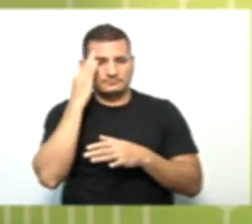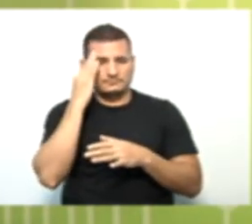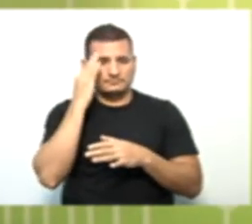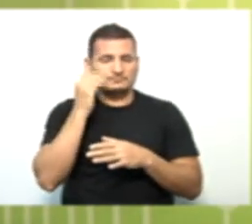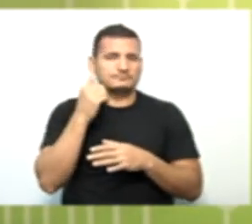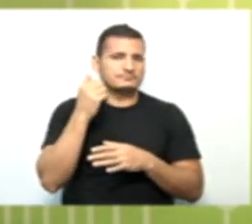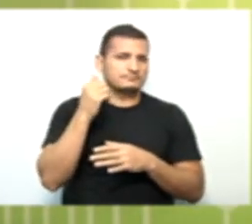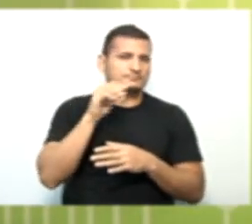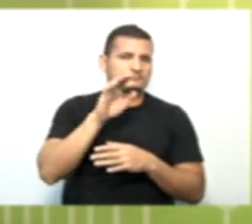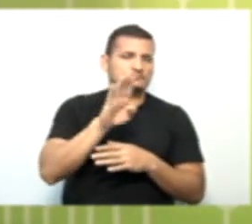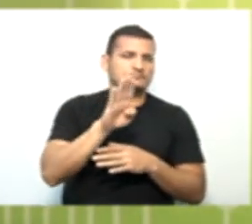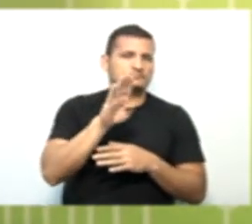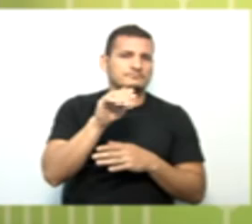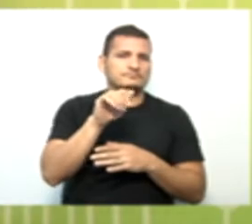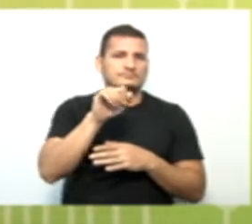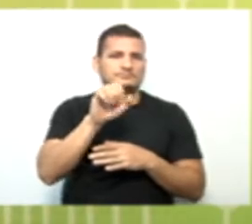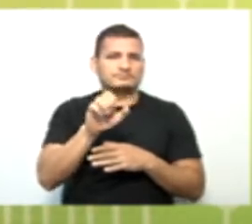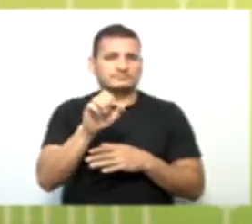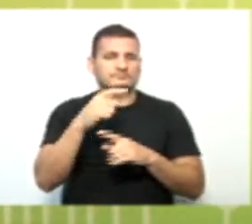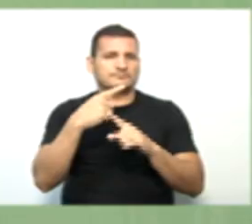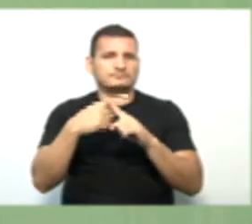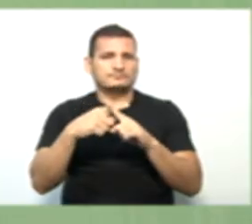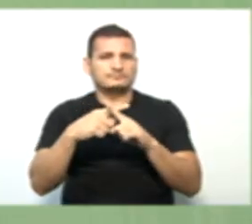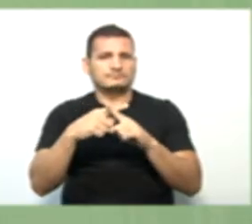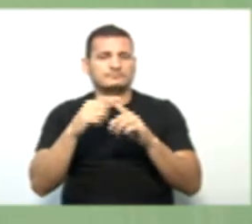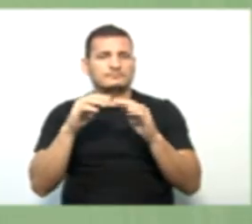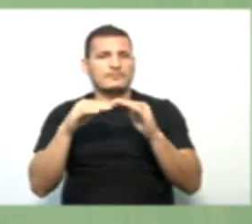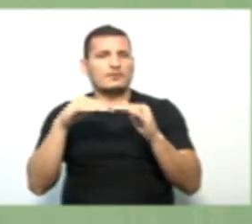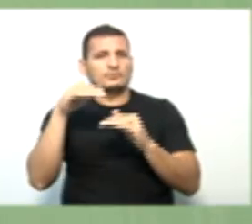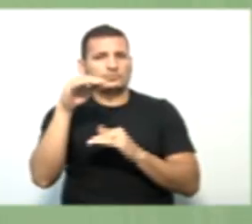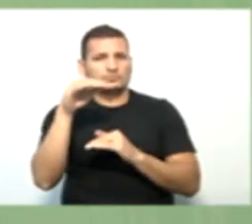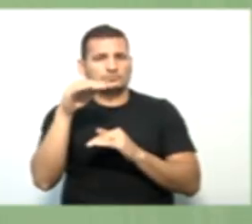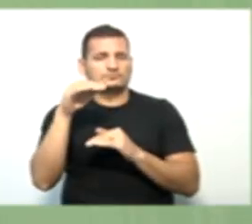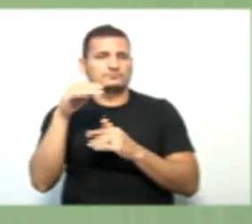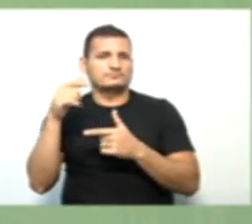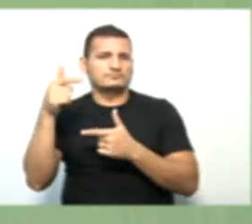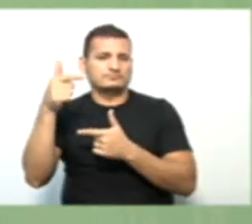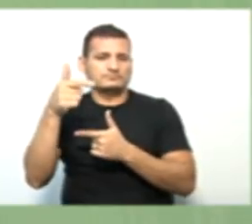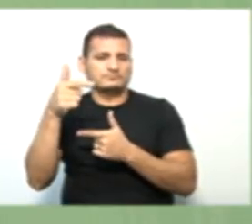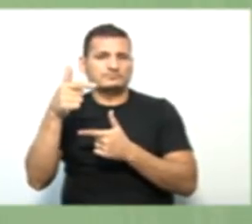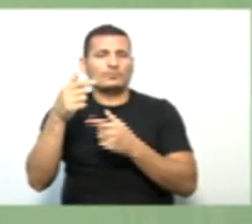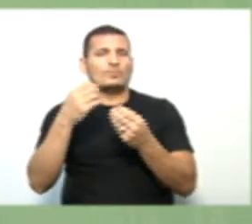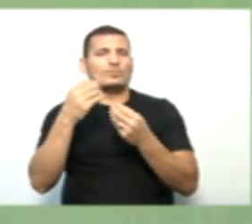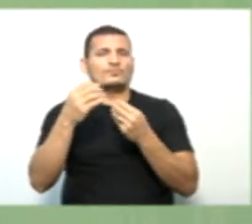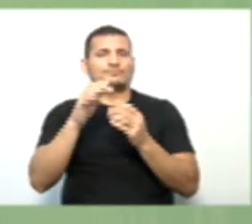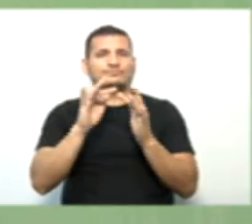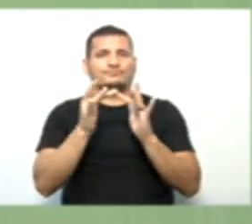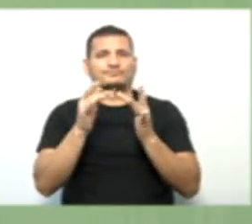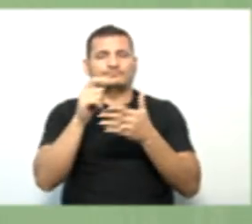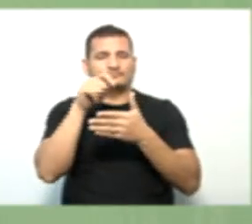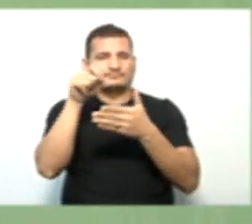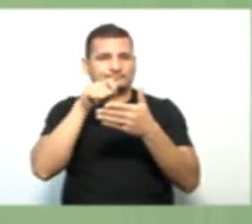base vezes altura sobre 2. Daí, como é que eu vou escrever essa função? Deixa eu apagar aqui para mostrar para vocês.